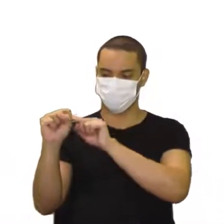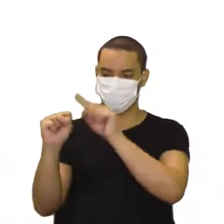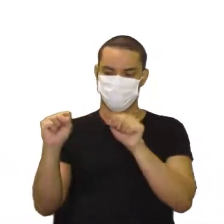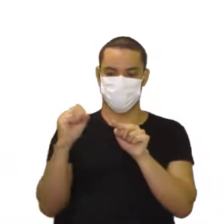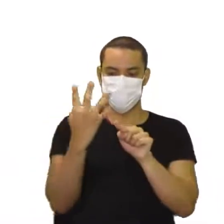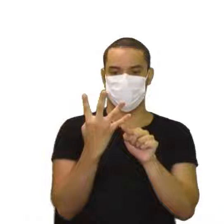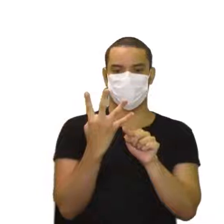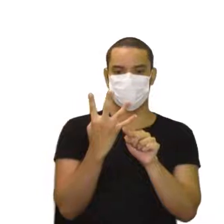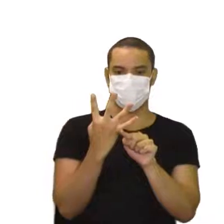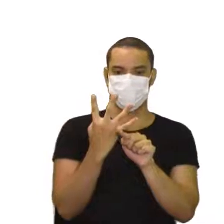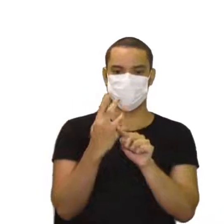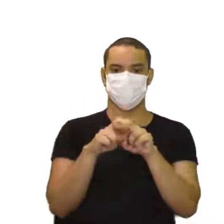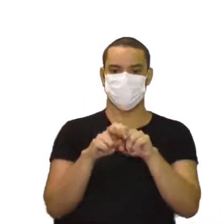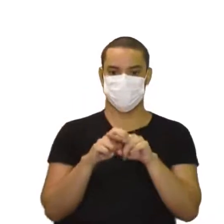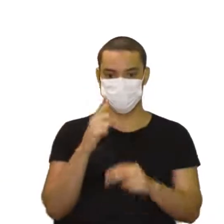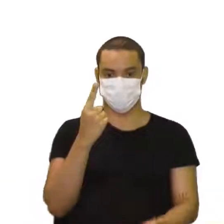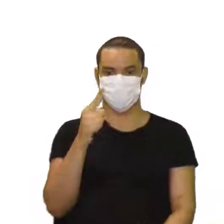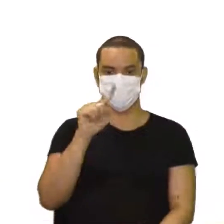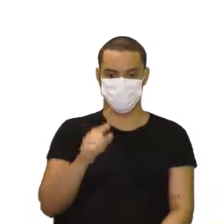Então, a